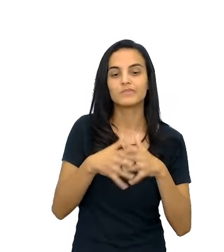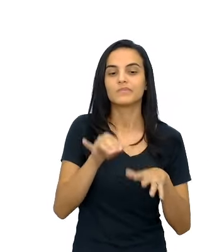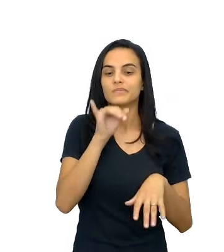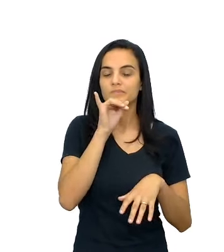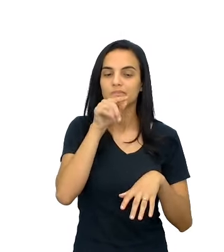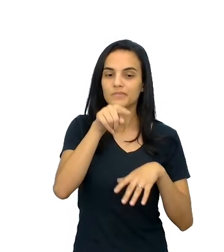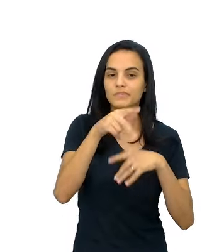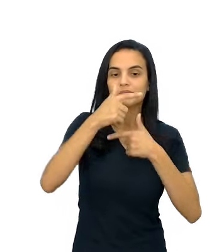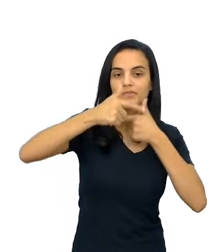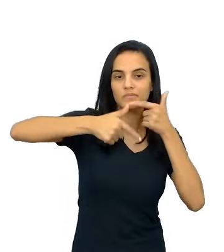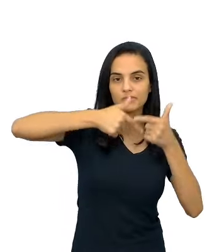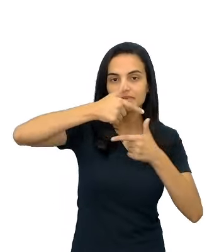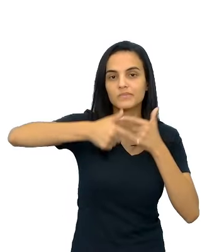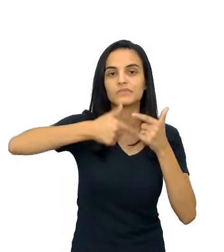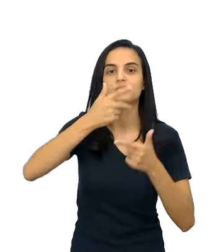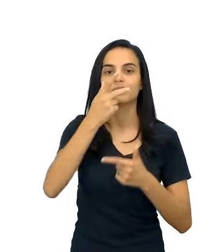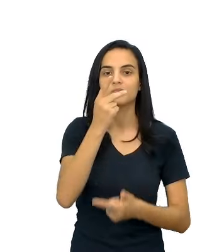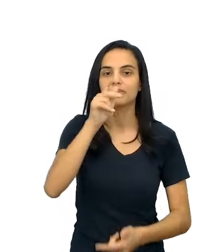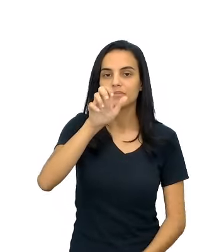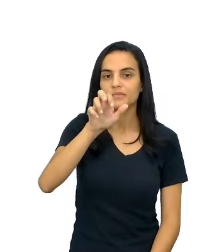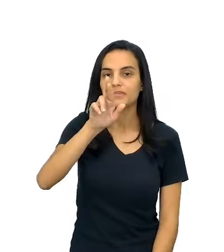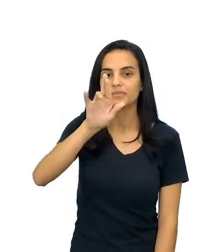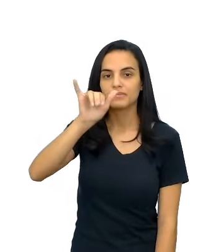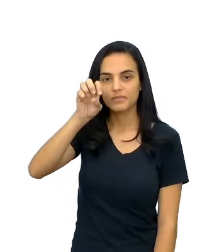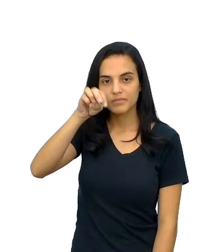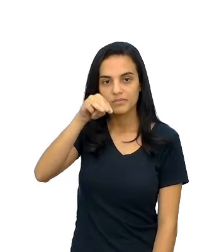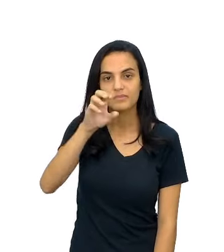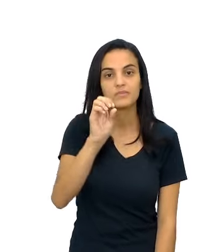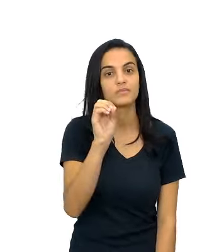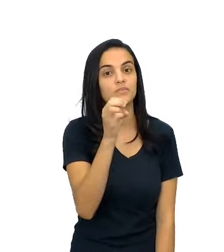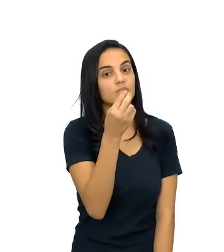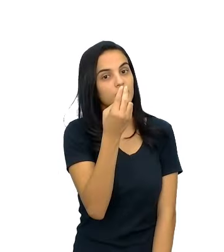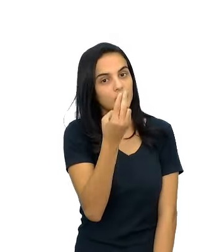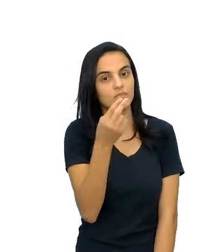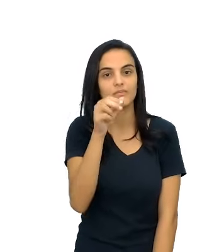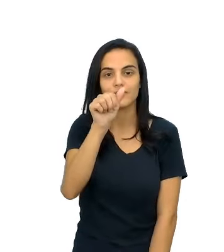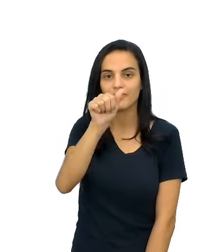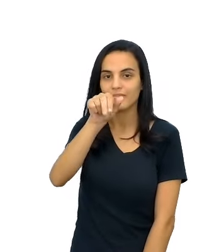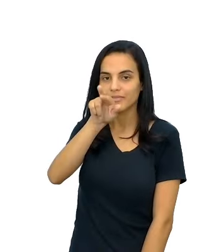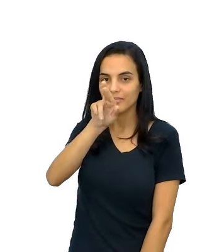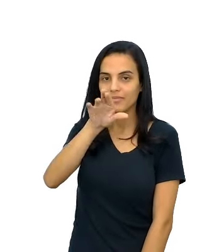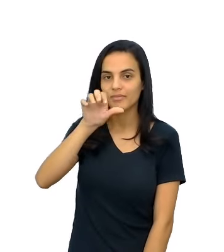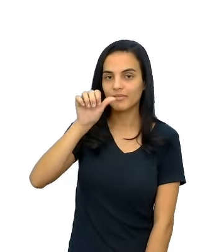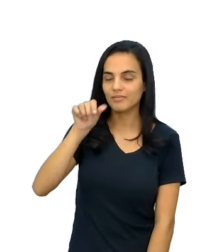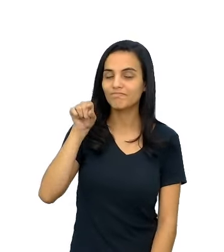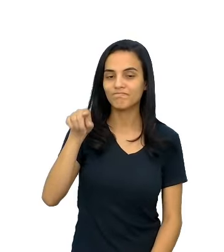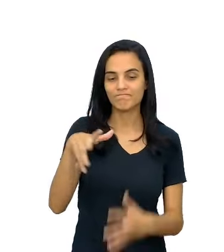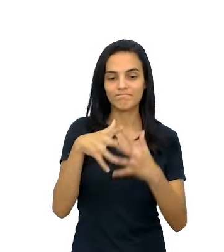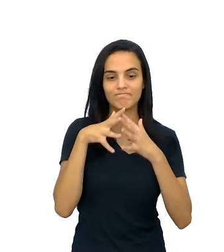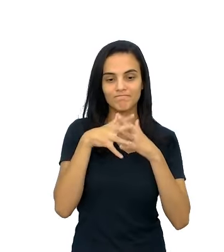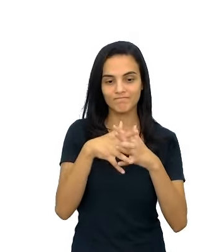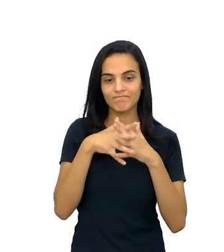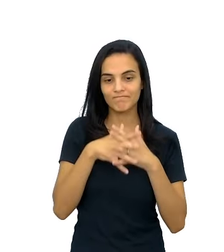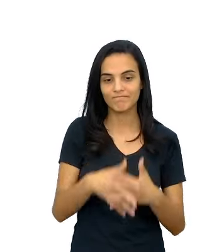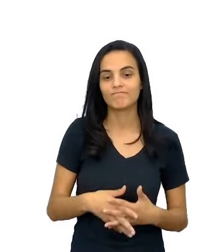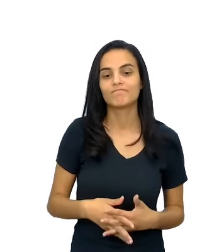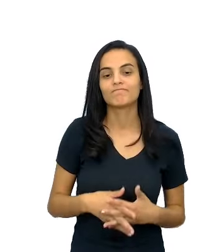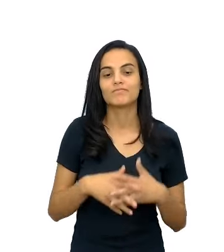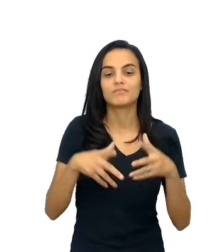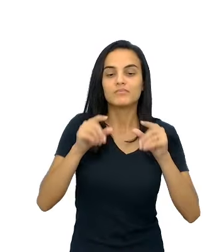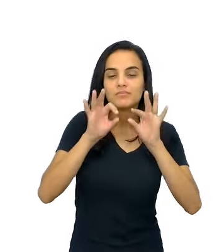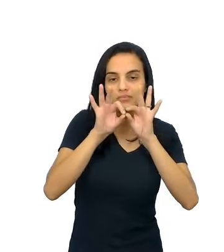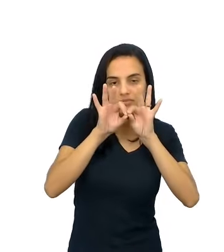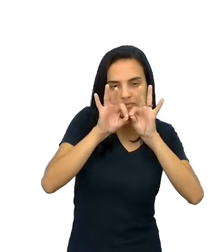trabalham com perímetro, com área, eles se confundem bastante, tá? Ah, a